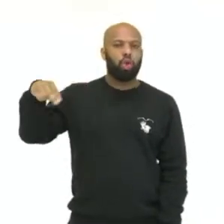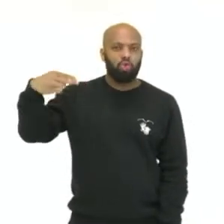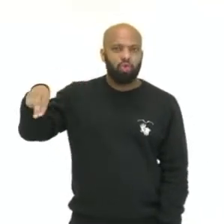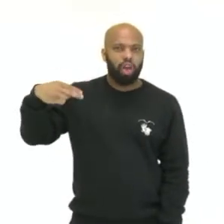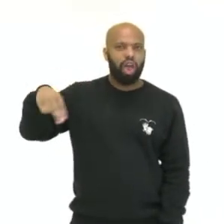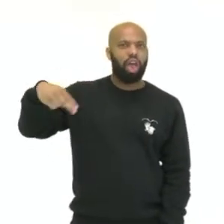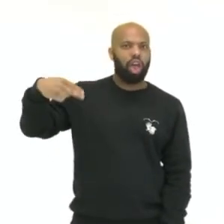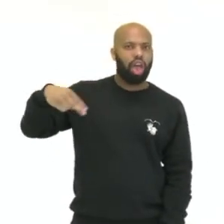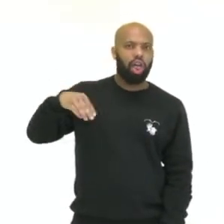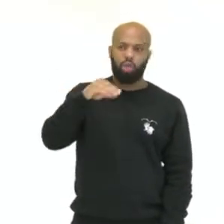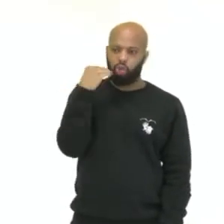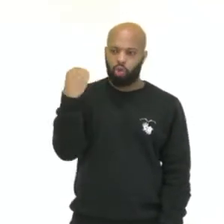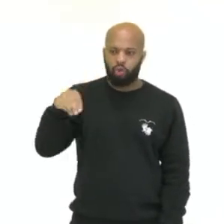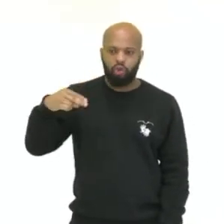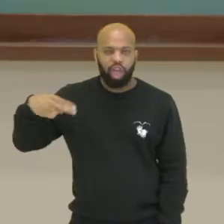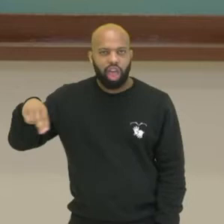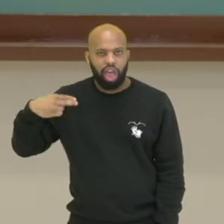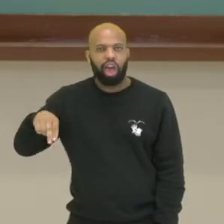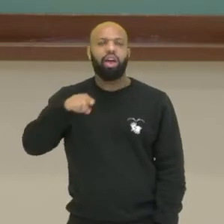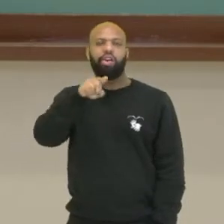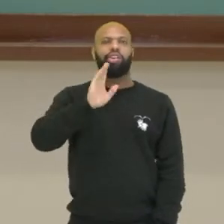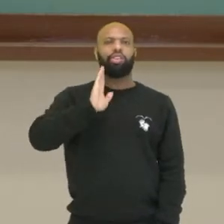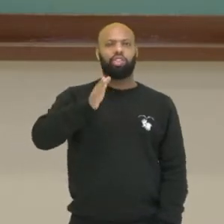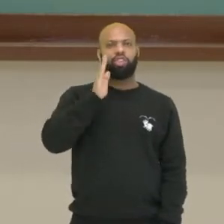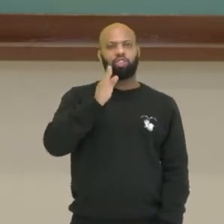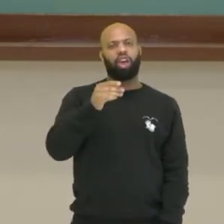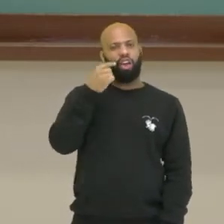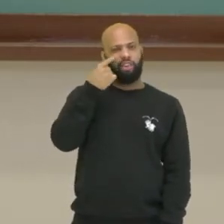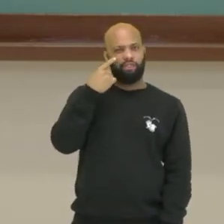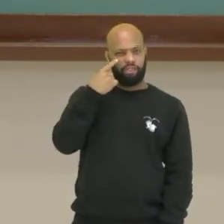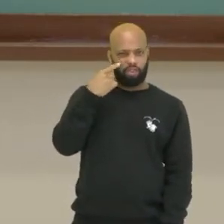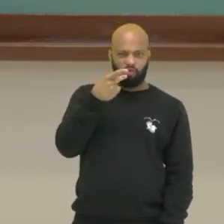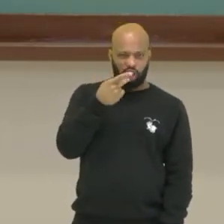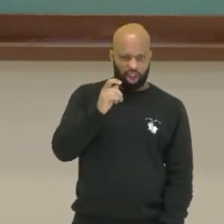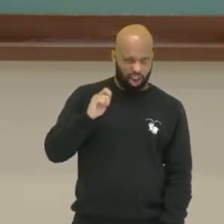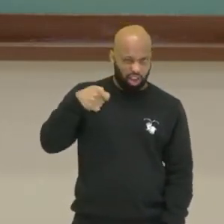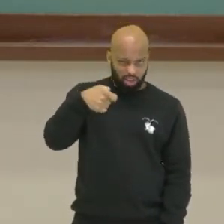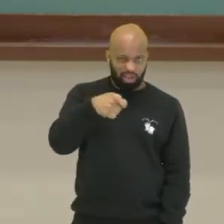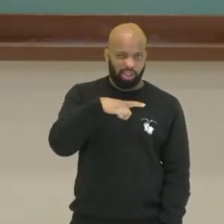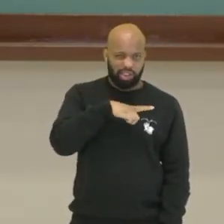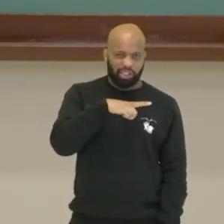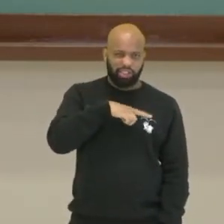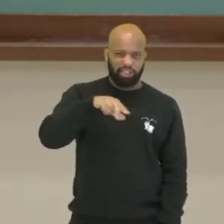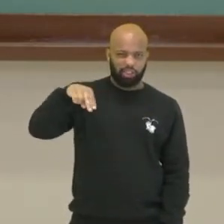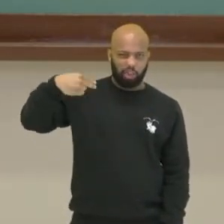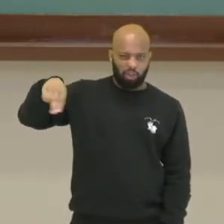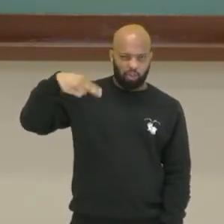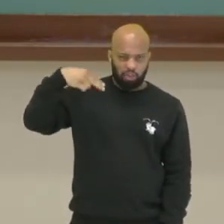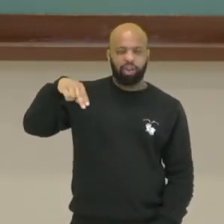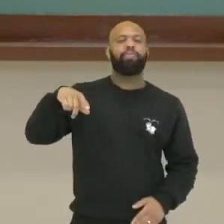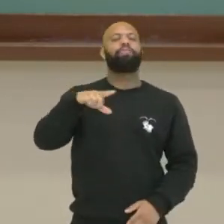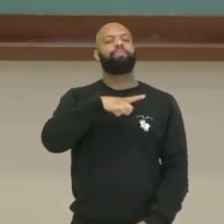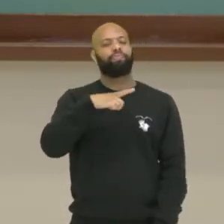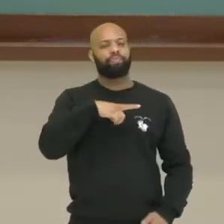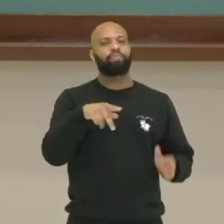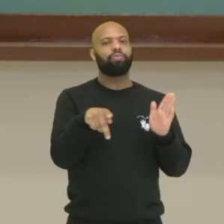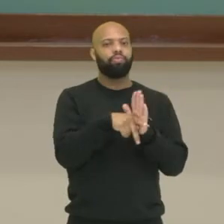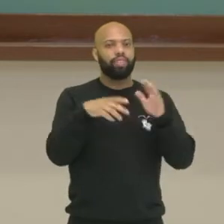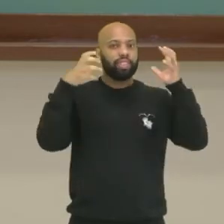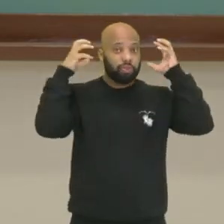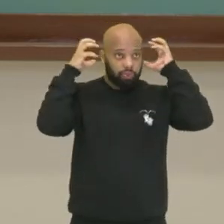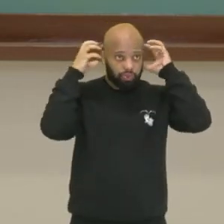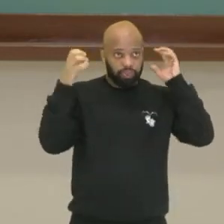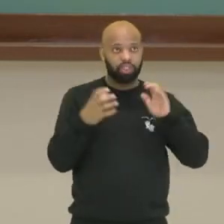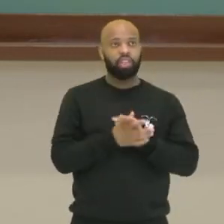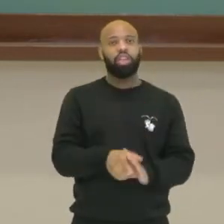outras atrações. Você já assistiu uma radionovela? Ouviu uma radionovela? Você aí